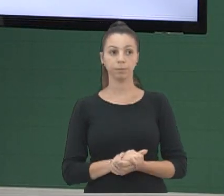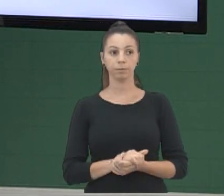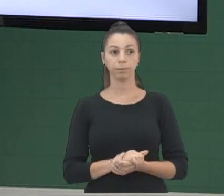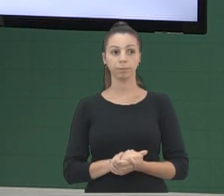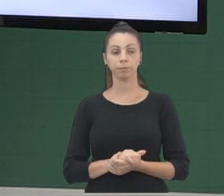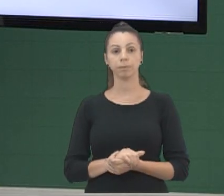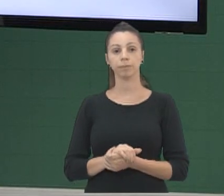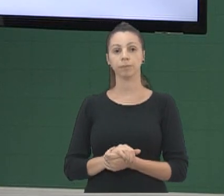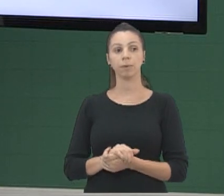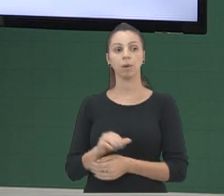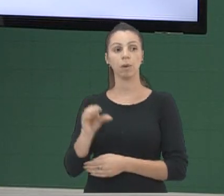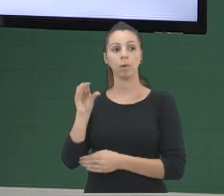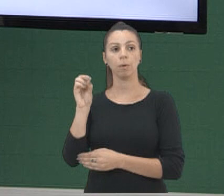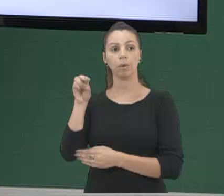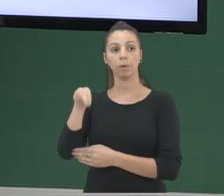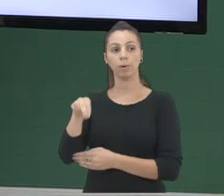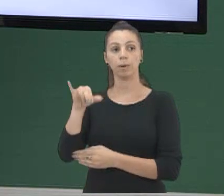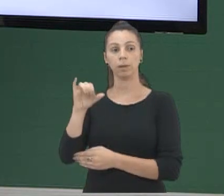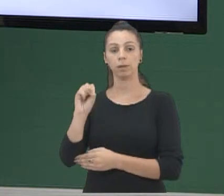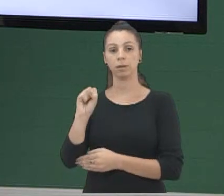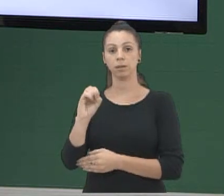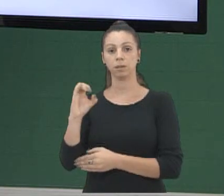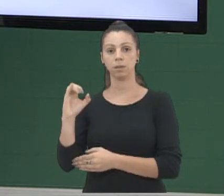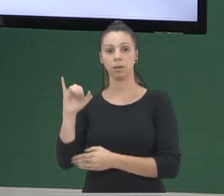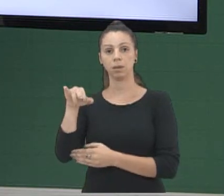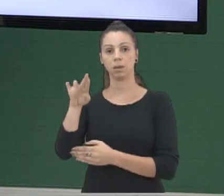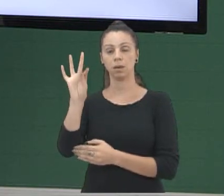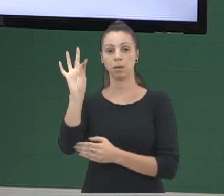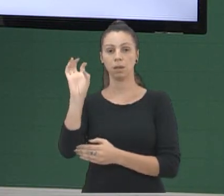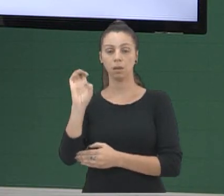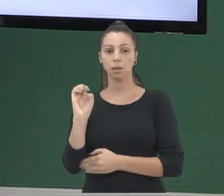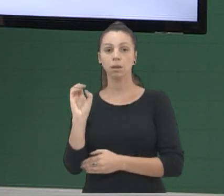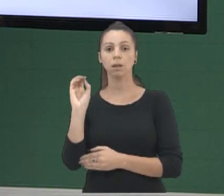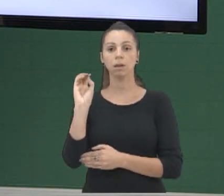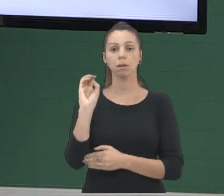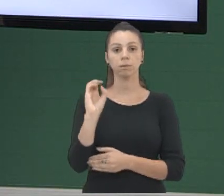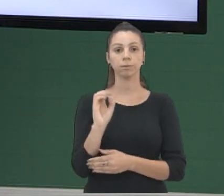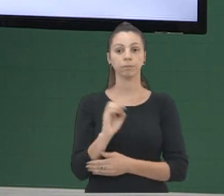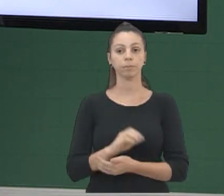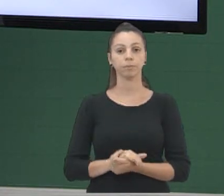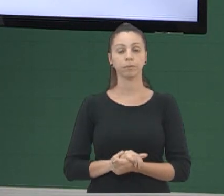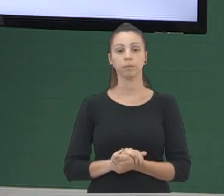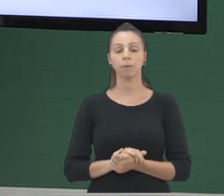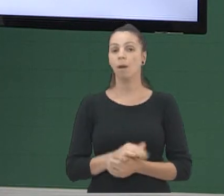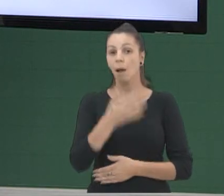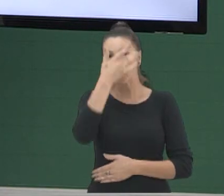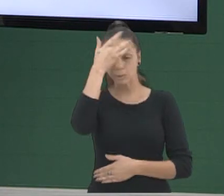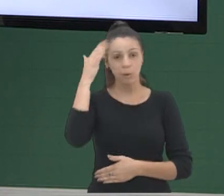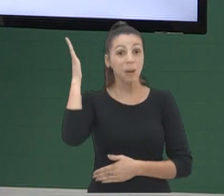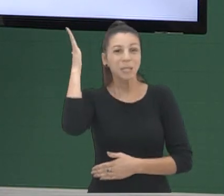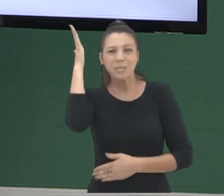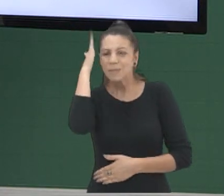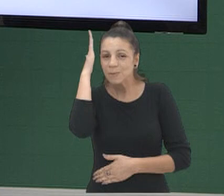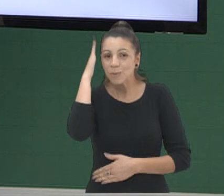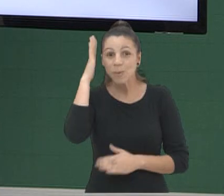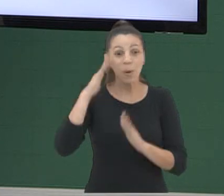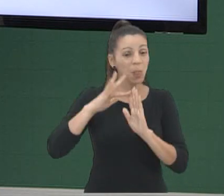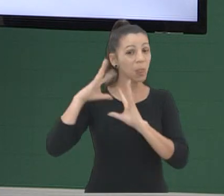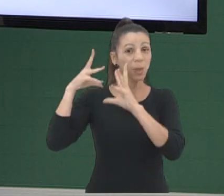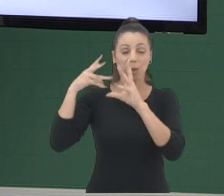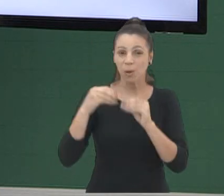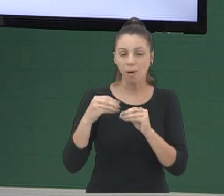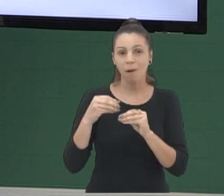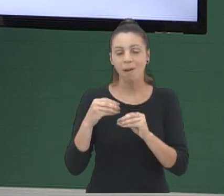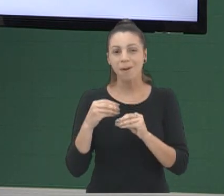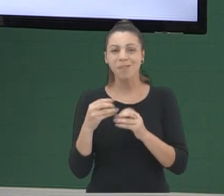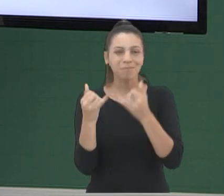narrador onisciente, ele é tratado dentro da teoria como aquele que sabe tudo. É uma espécie de